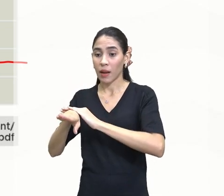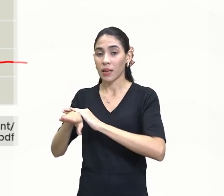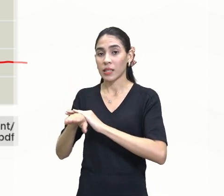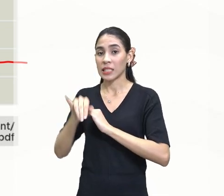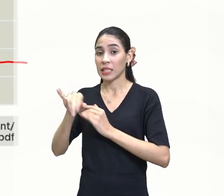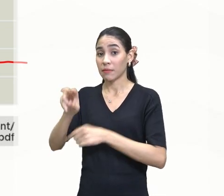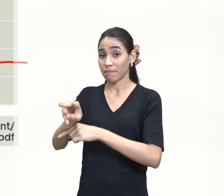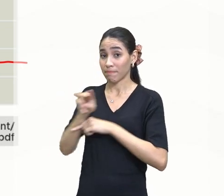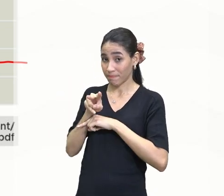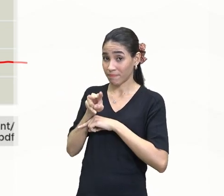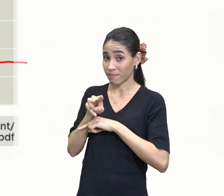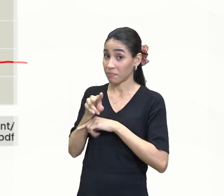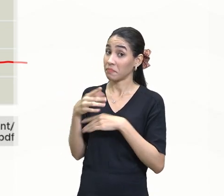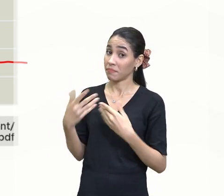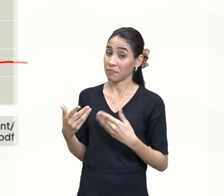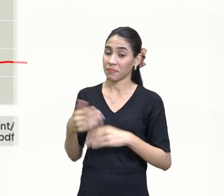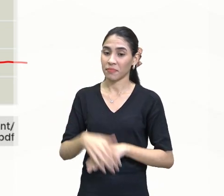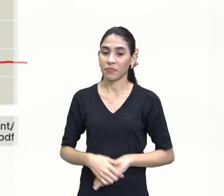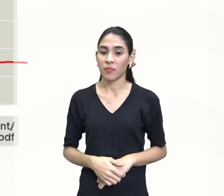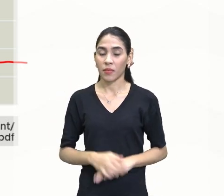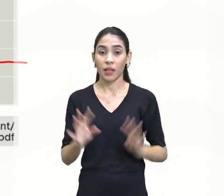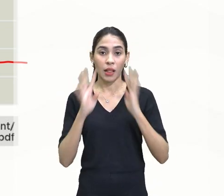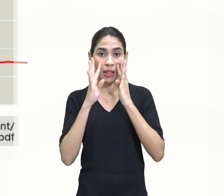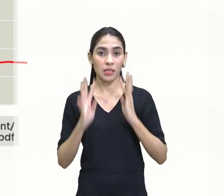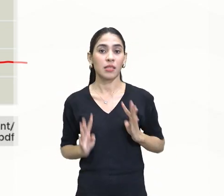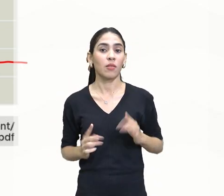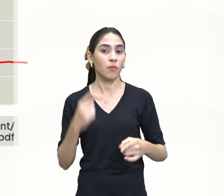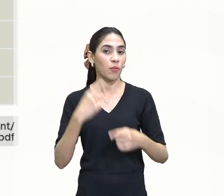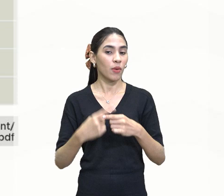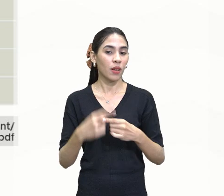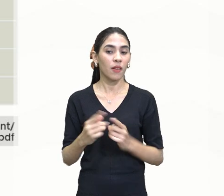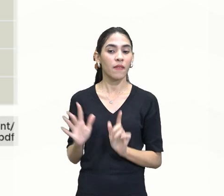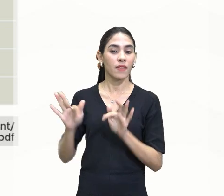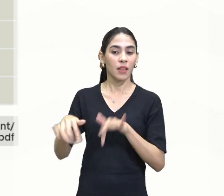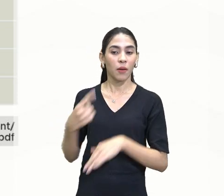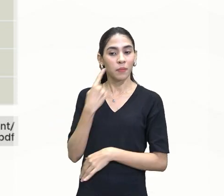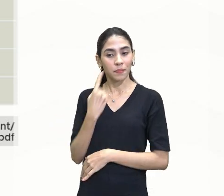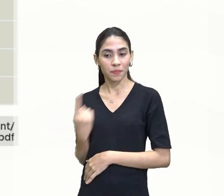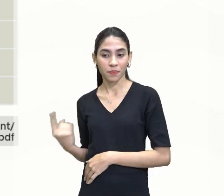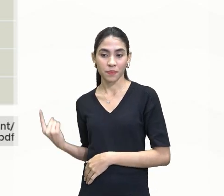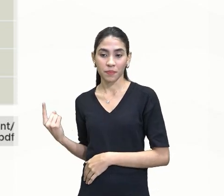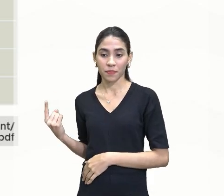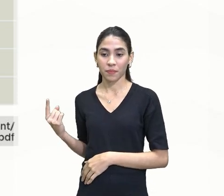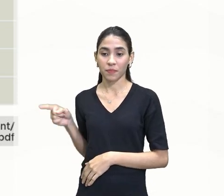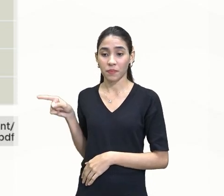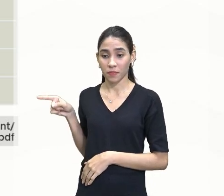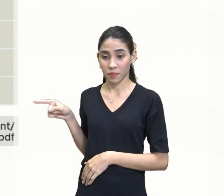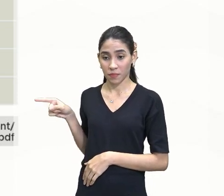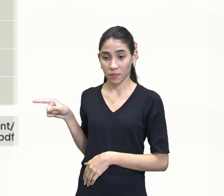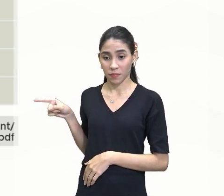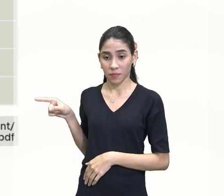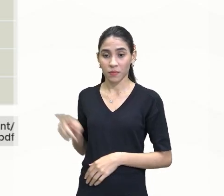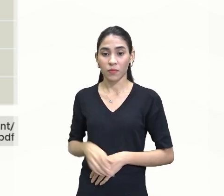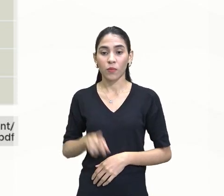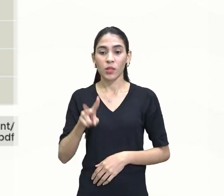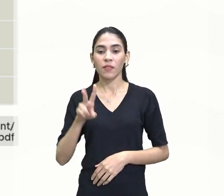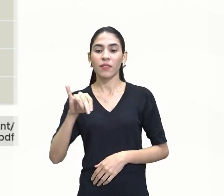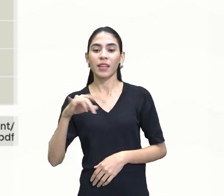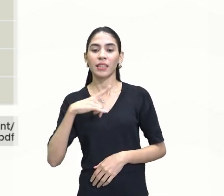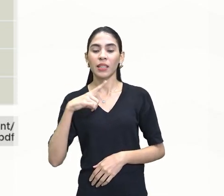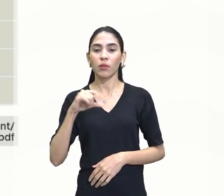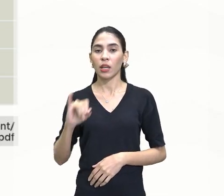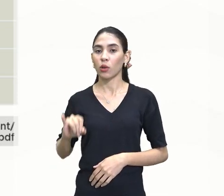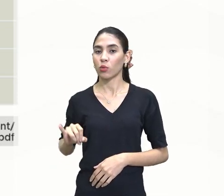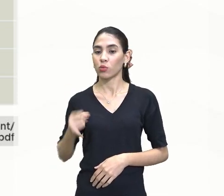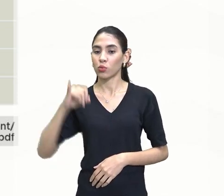isso emprestado, tá? Então, muita atenção, porque aí no final, no último ano, você vai ter, então, aí uns juros